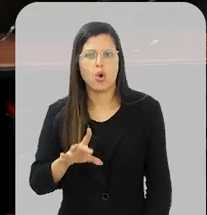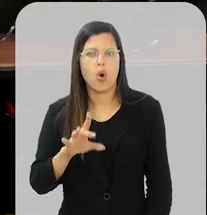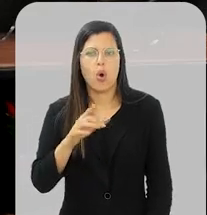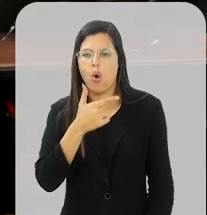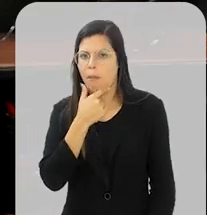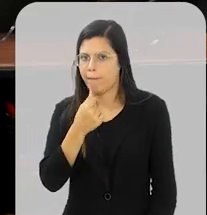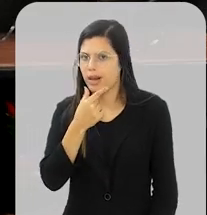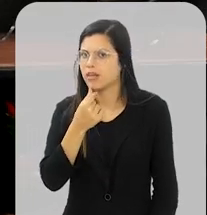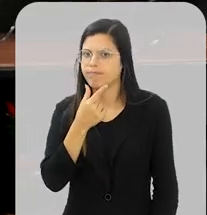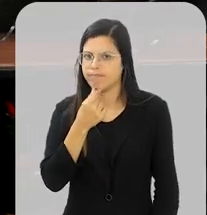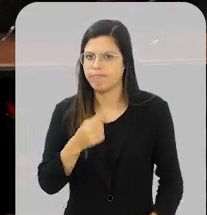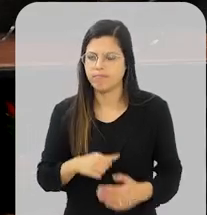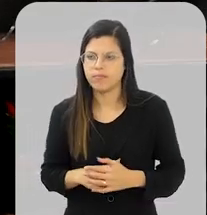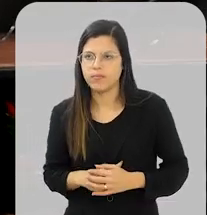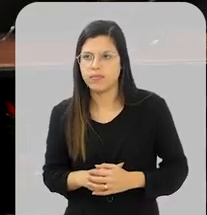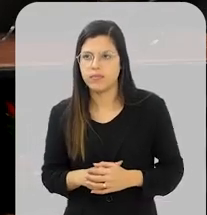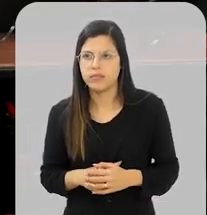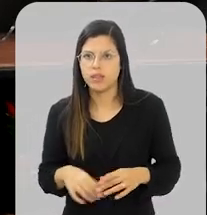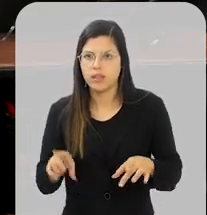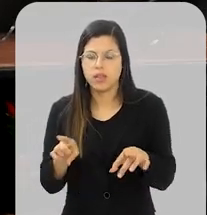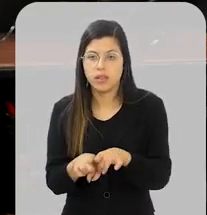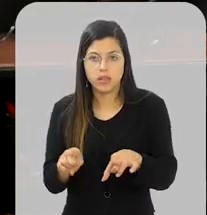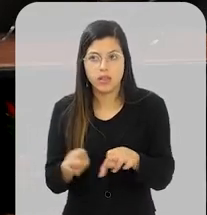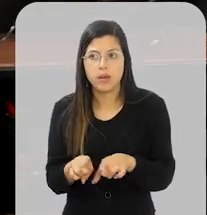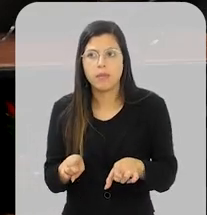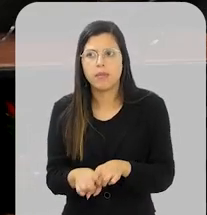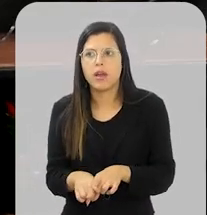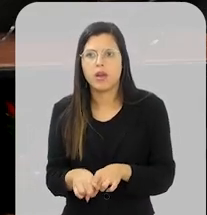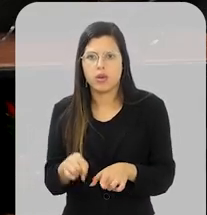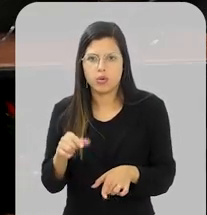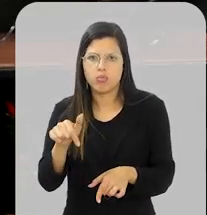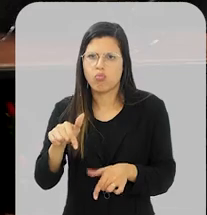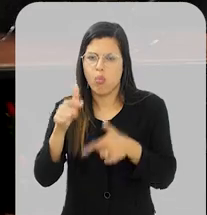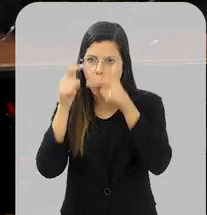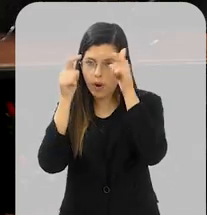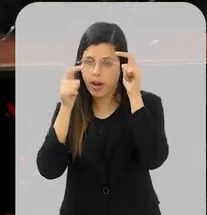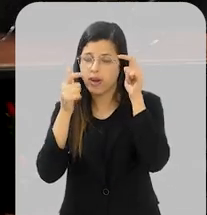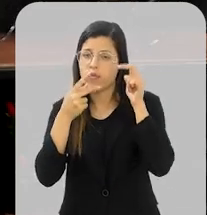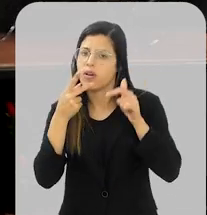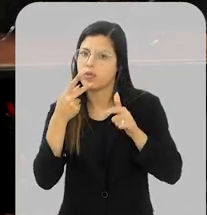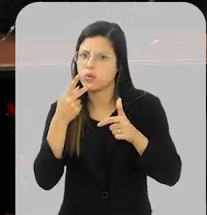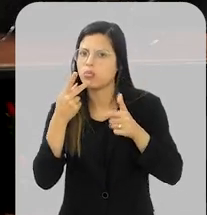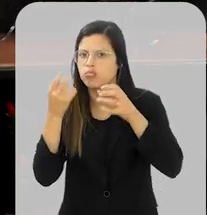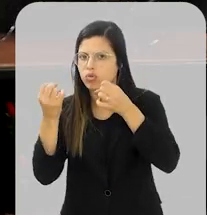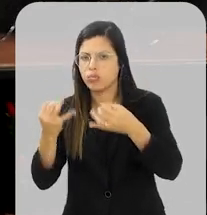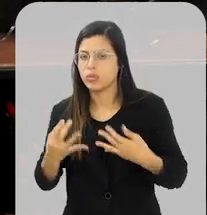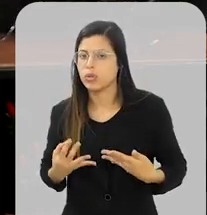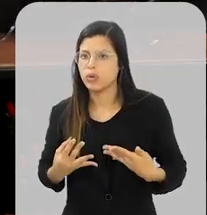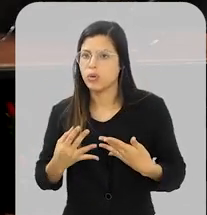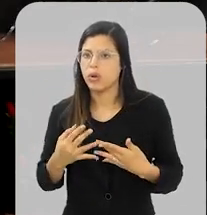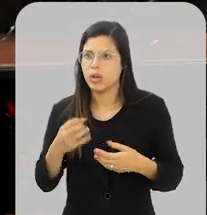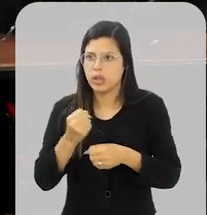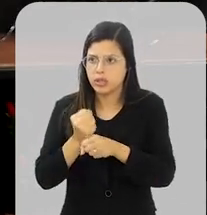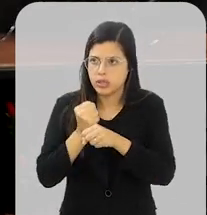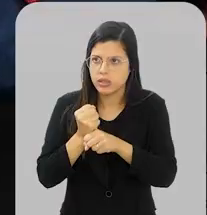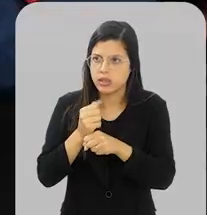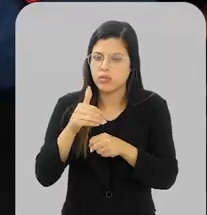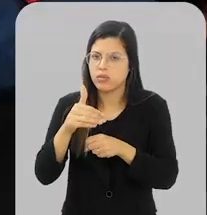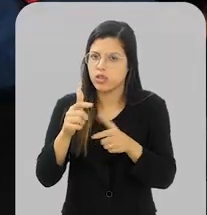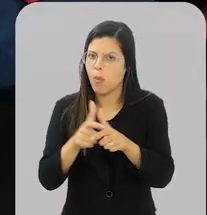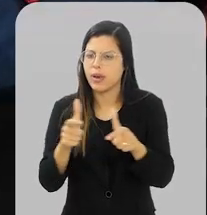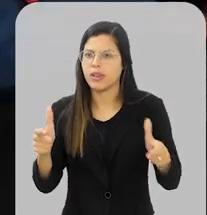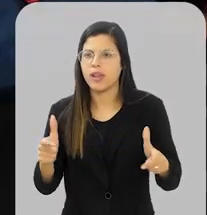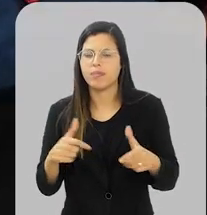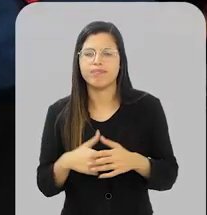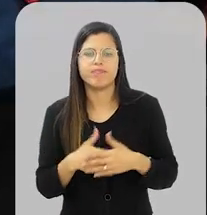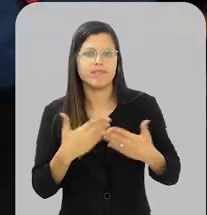somente masculino, só homens. Também foi dito pelo rei. Então, esse ano nós vamos